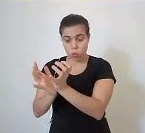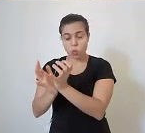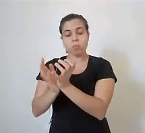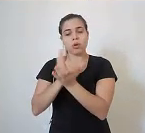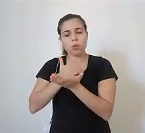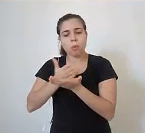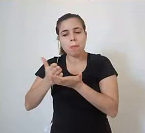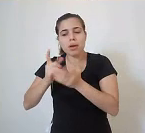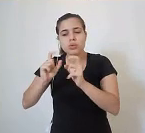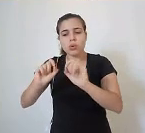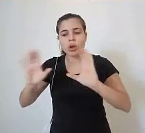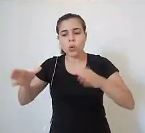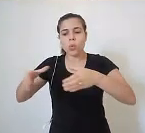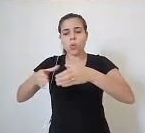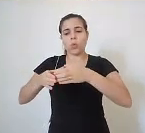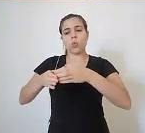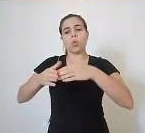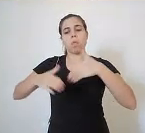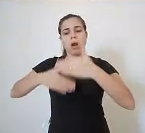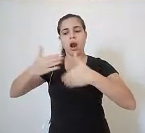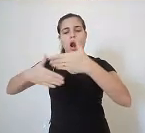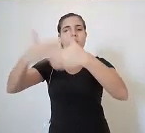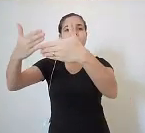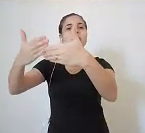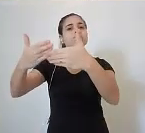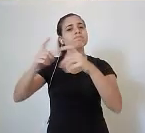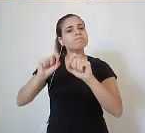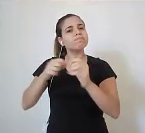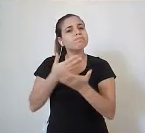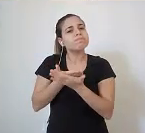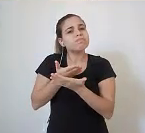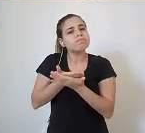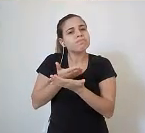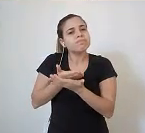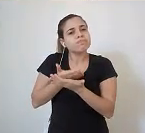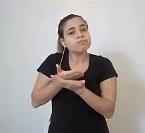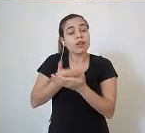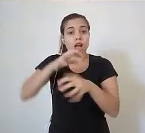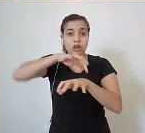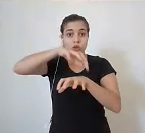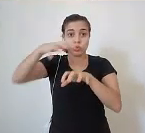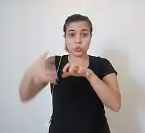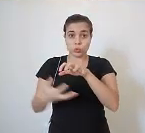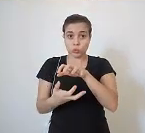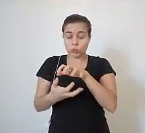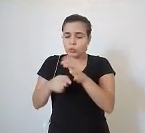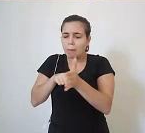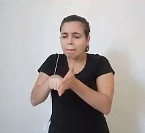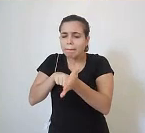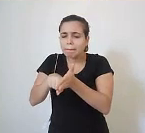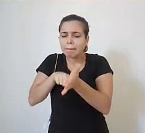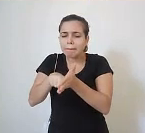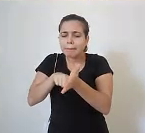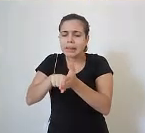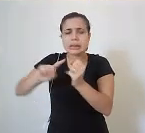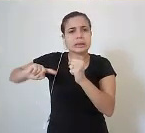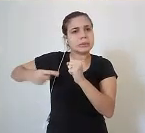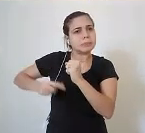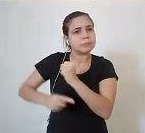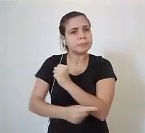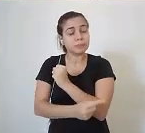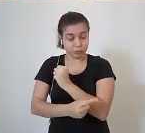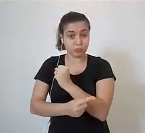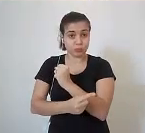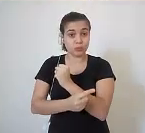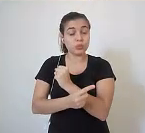Que formam uma população, e a partir daí também. Então, é daqui em diante, nesses níveis de organização, que a ecologia vai